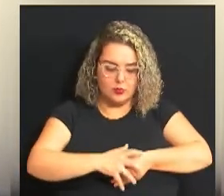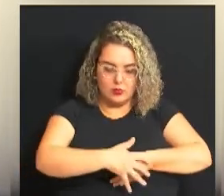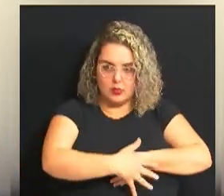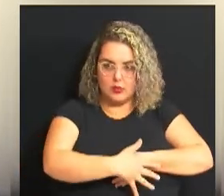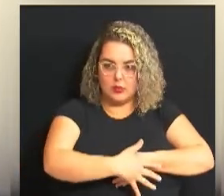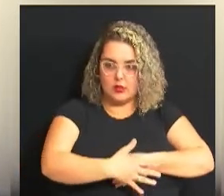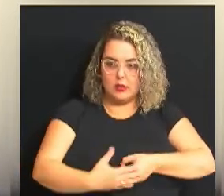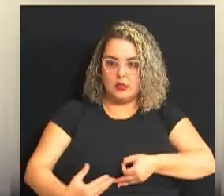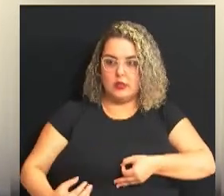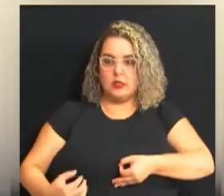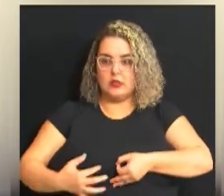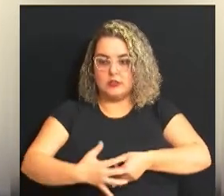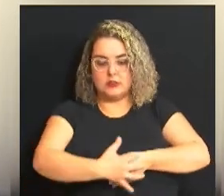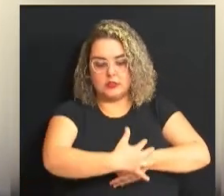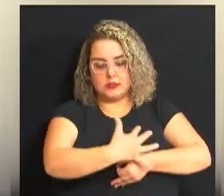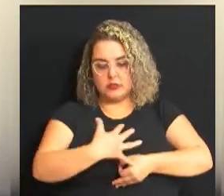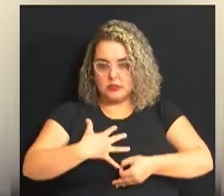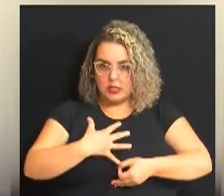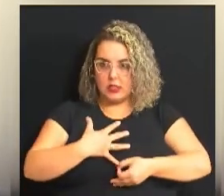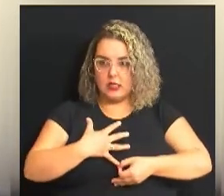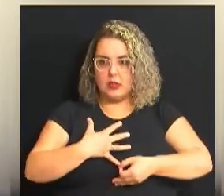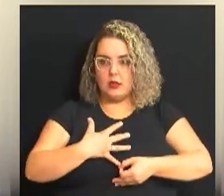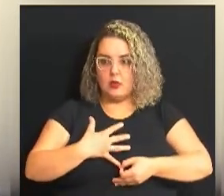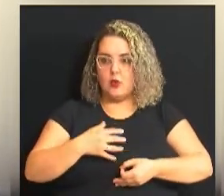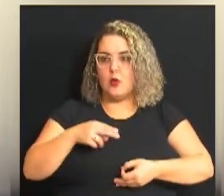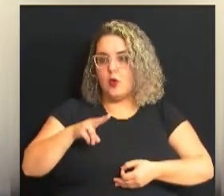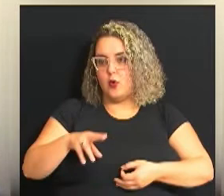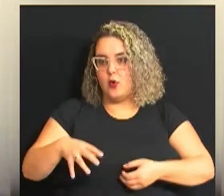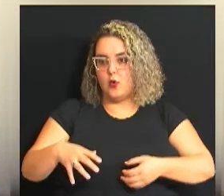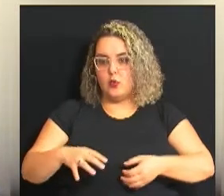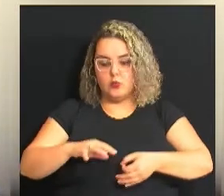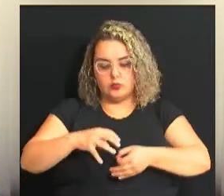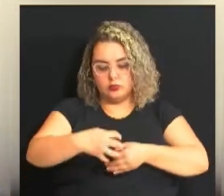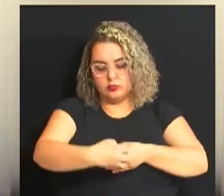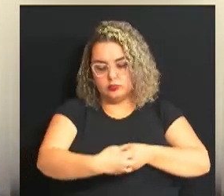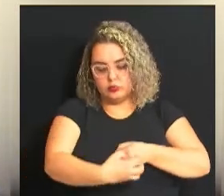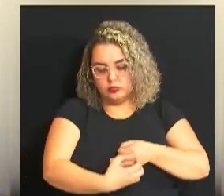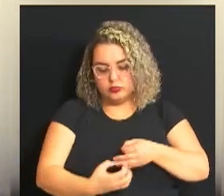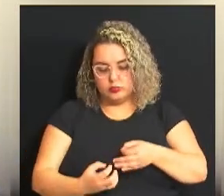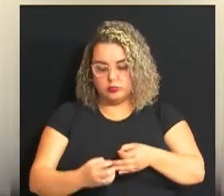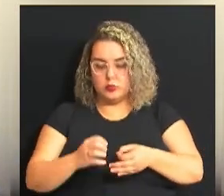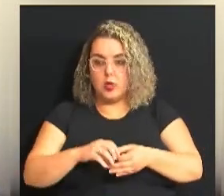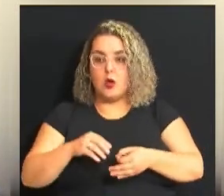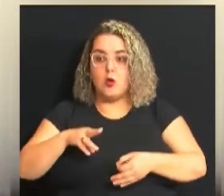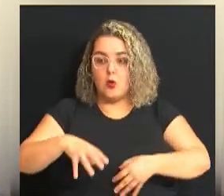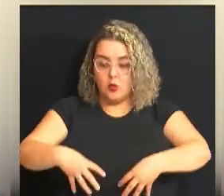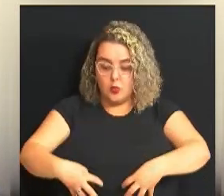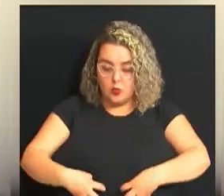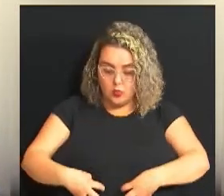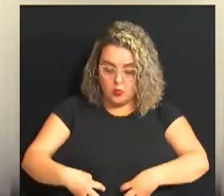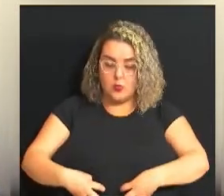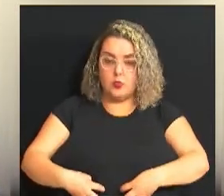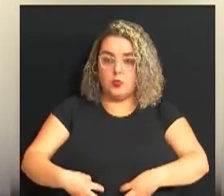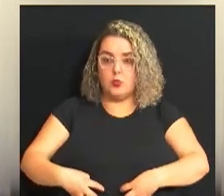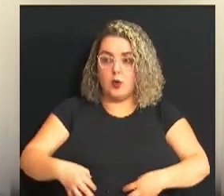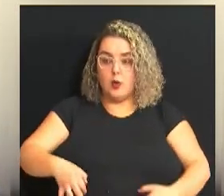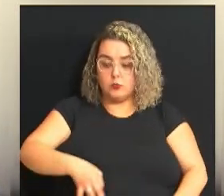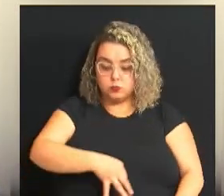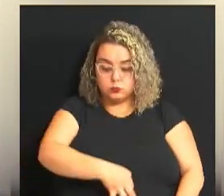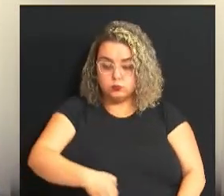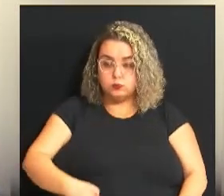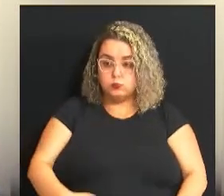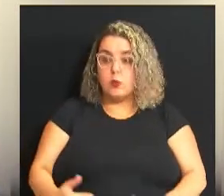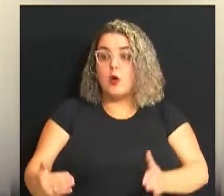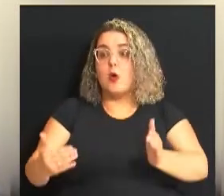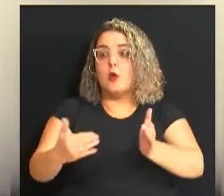vivo, sai e se fixa ou nas paredes do útero, ou nas paredes da bexiga, ou nas paredes do intestino, ou até